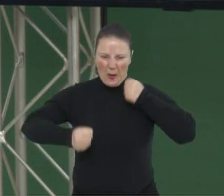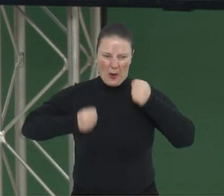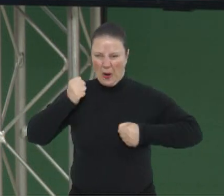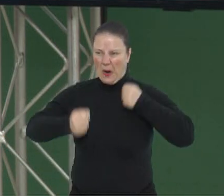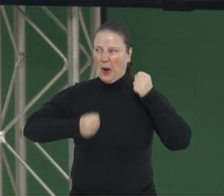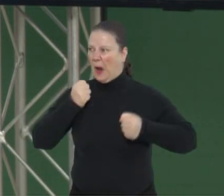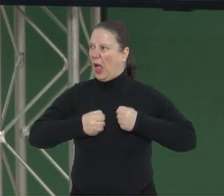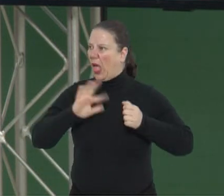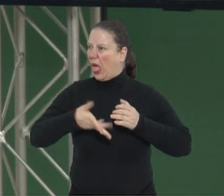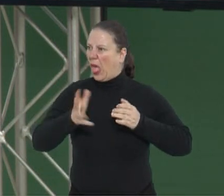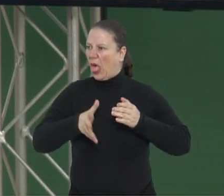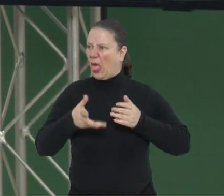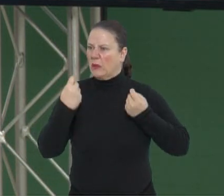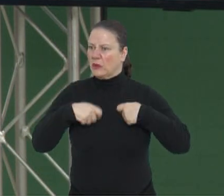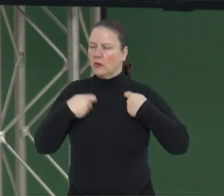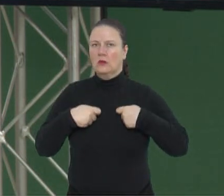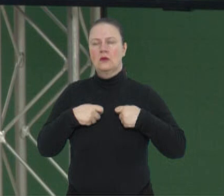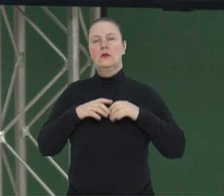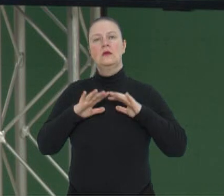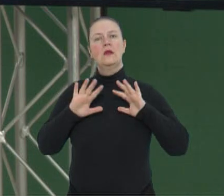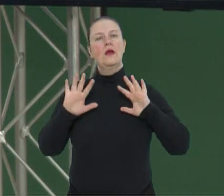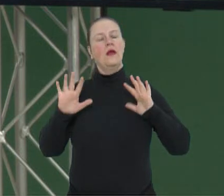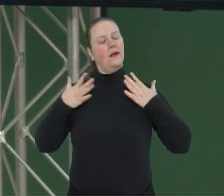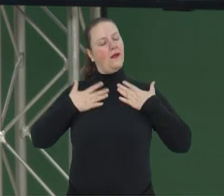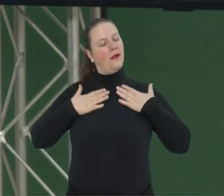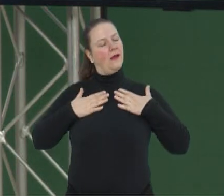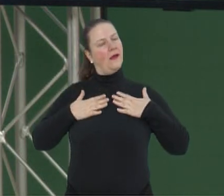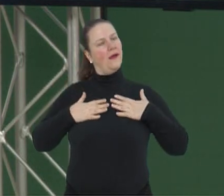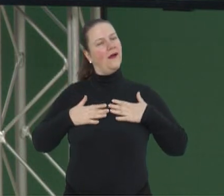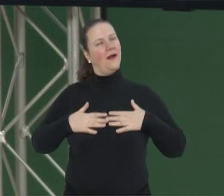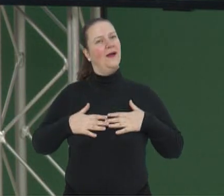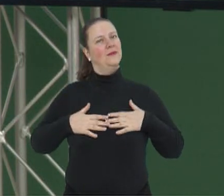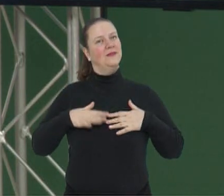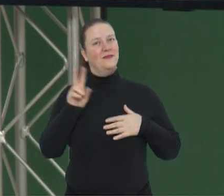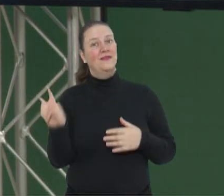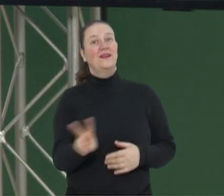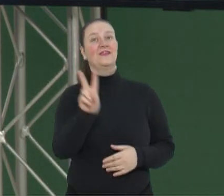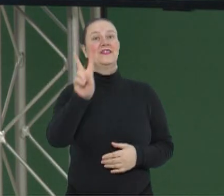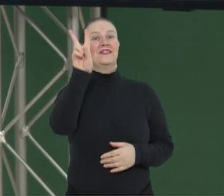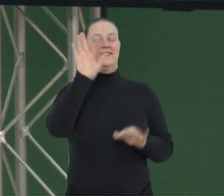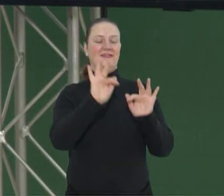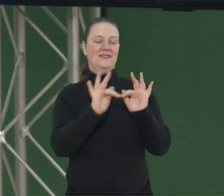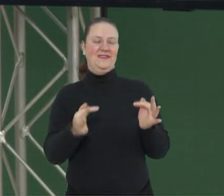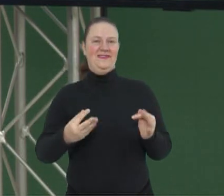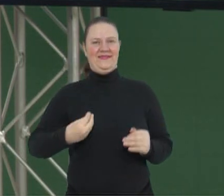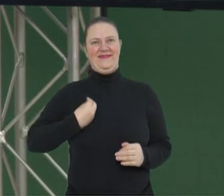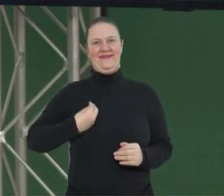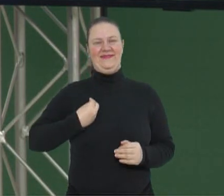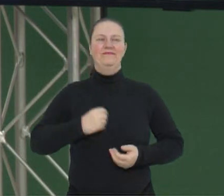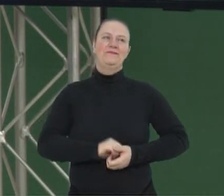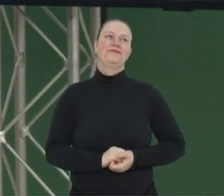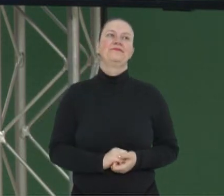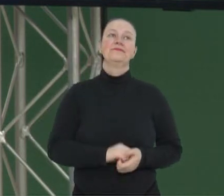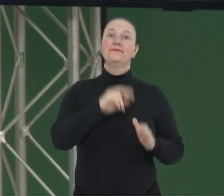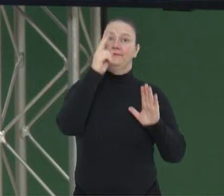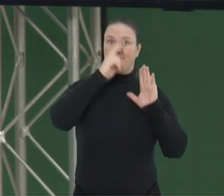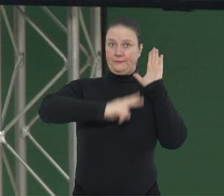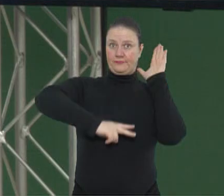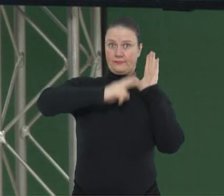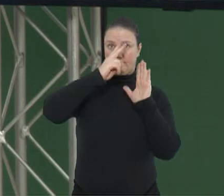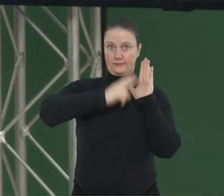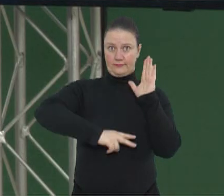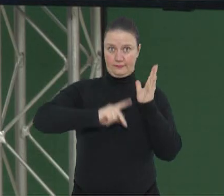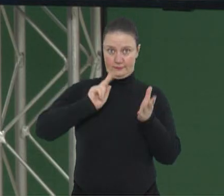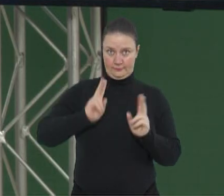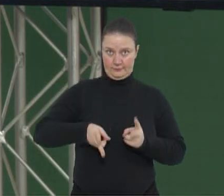e sim valorizar aí, né, o que é simples, ok? Continuando a leitura do nosso poema, a segunda parte